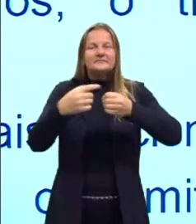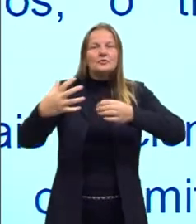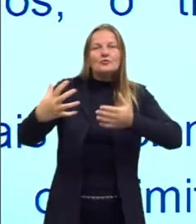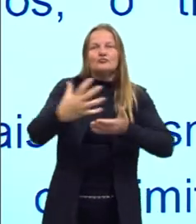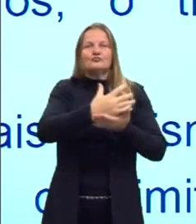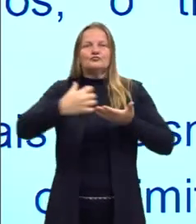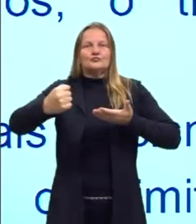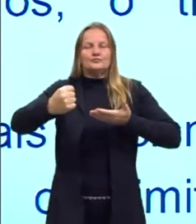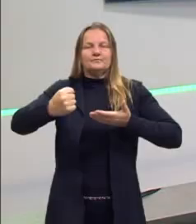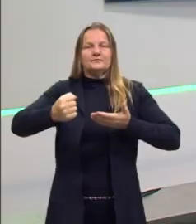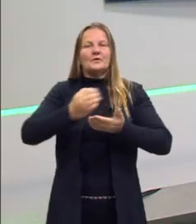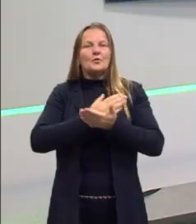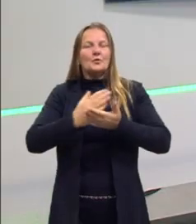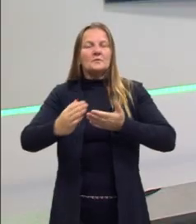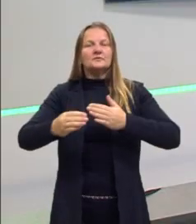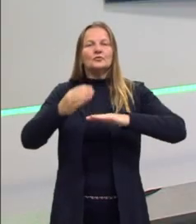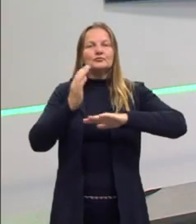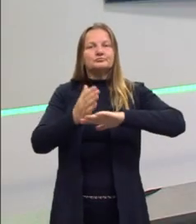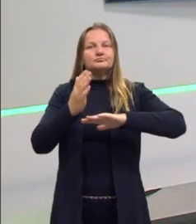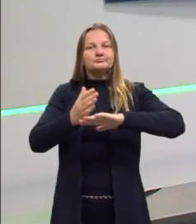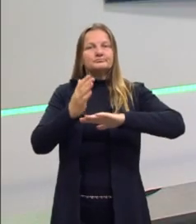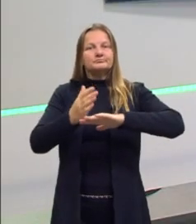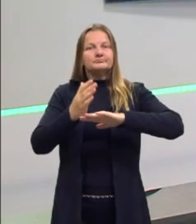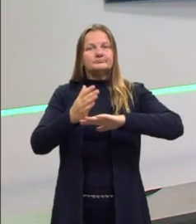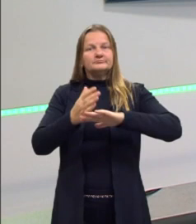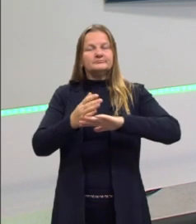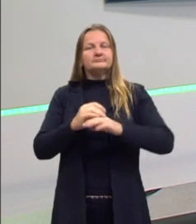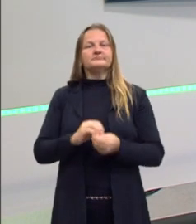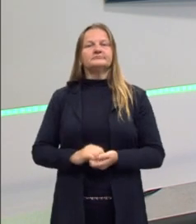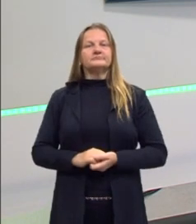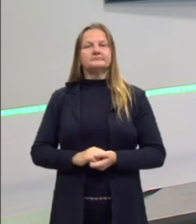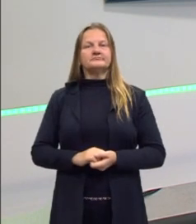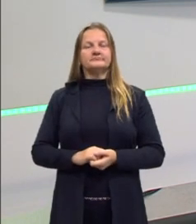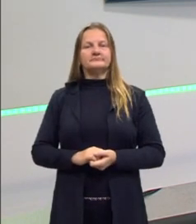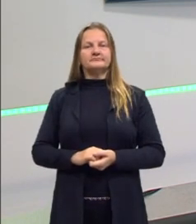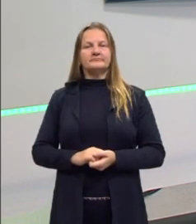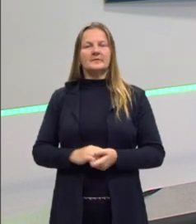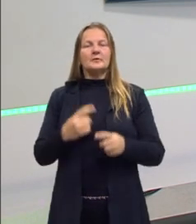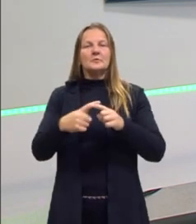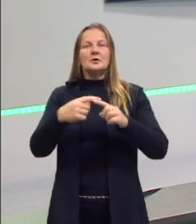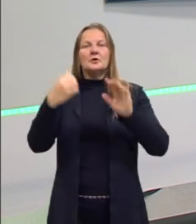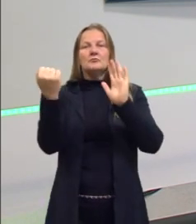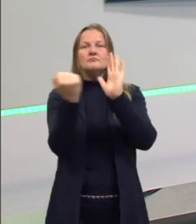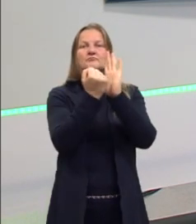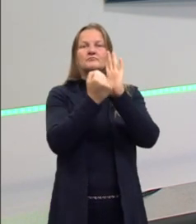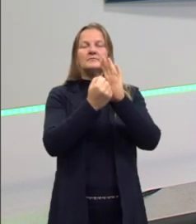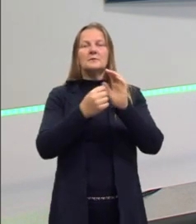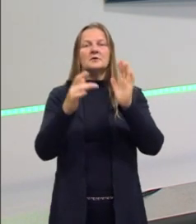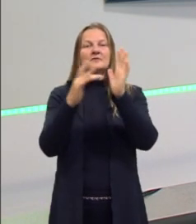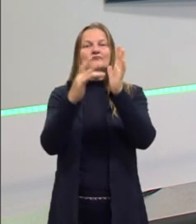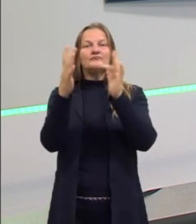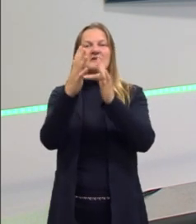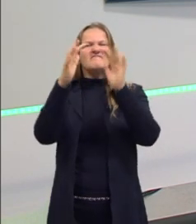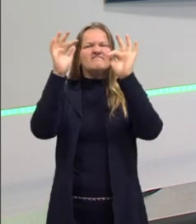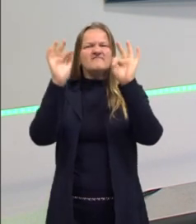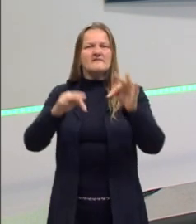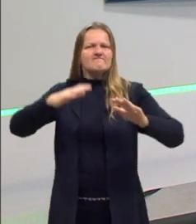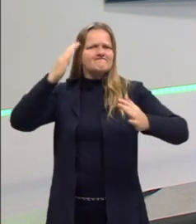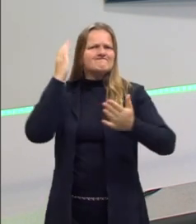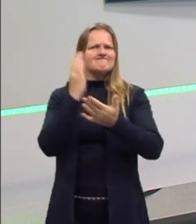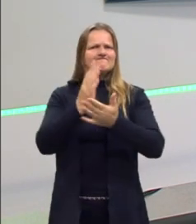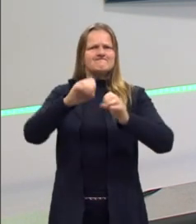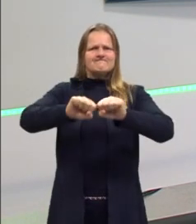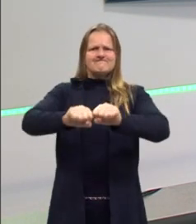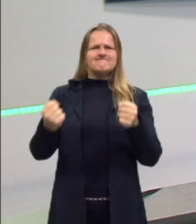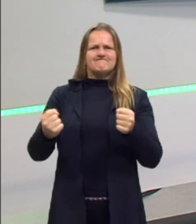Média começou a idade moderna e ela tá marcada nesse período pela ruptura da Cris o propeia né que a gente